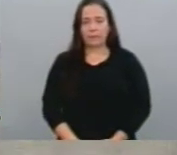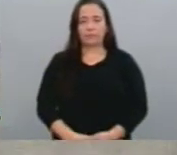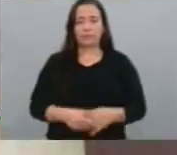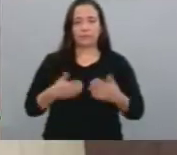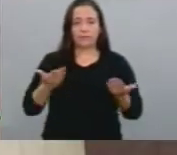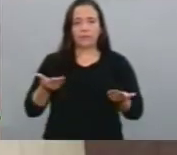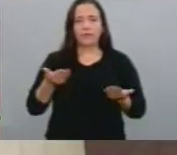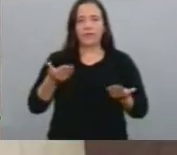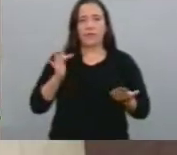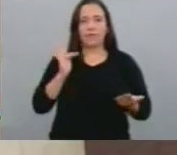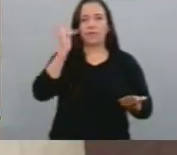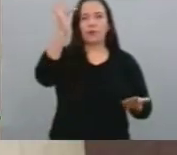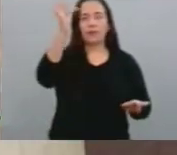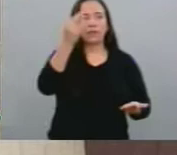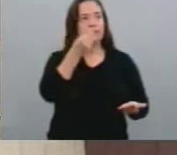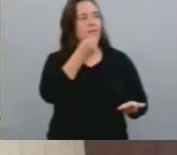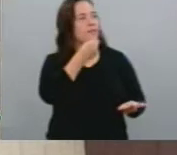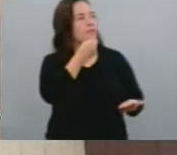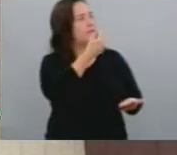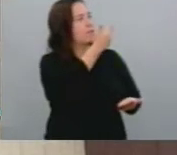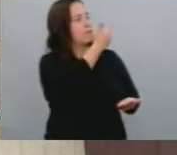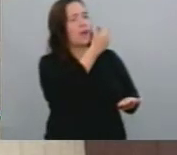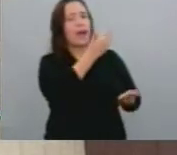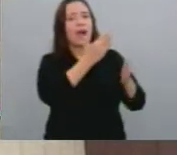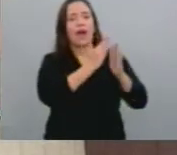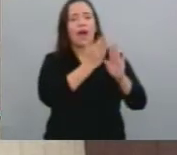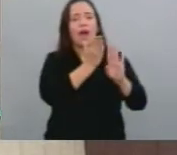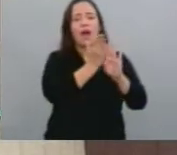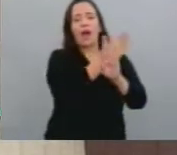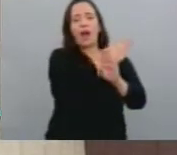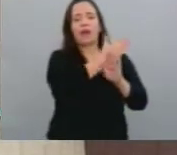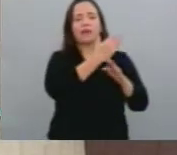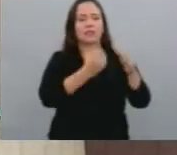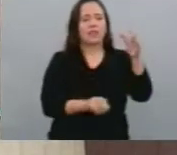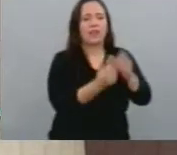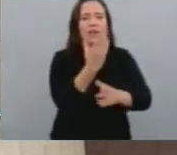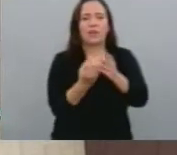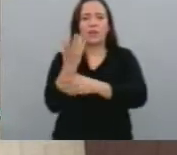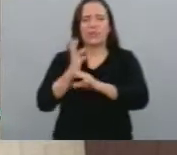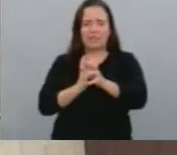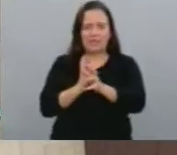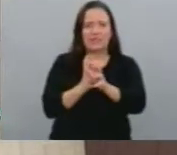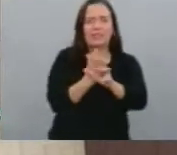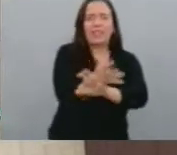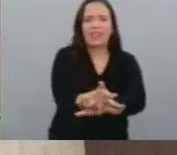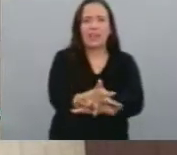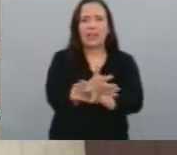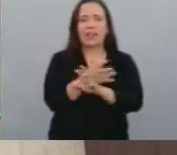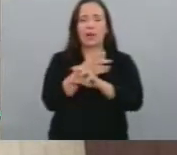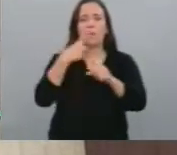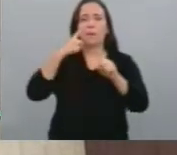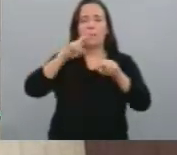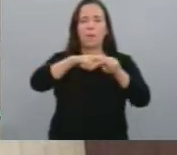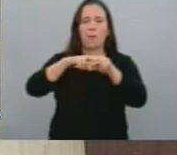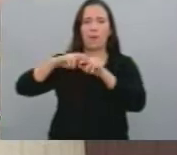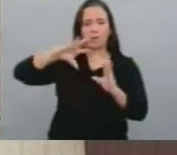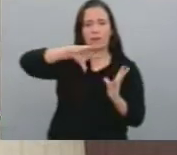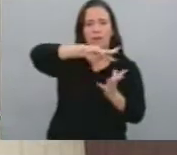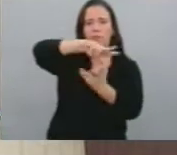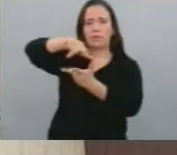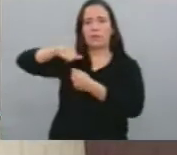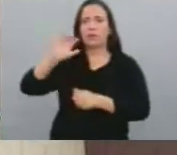vocês implantaram indústrias, uma matriz energética que causou mais seca por causa das mudanças climáticas,